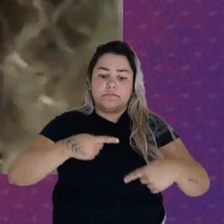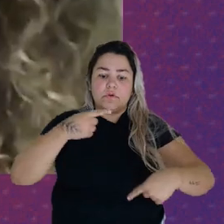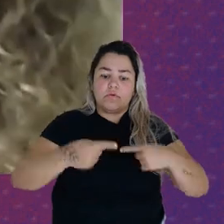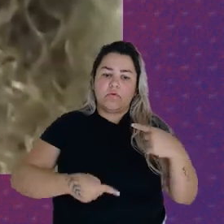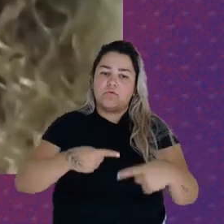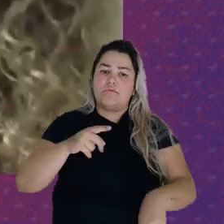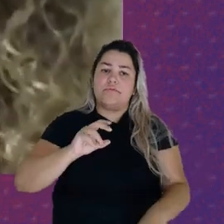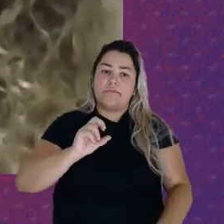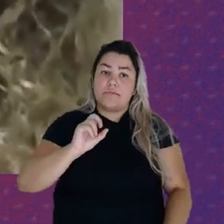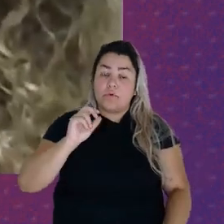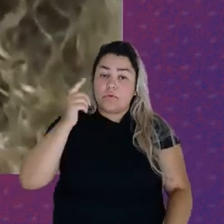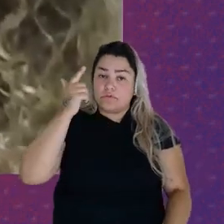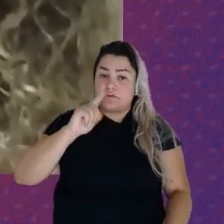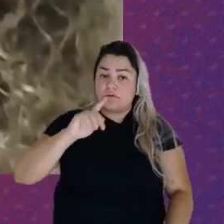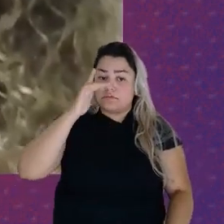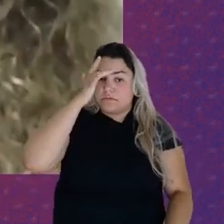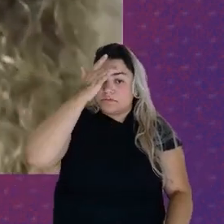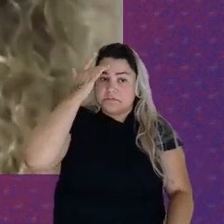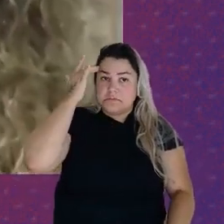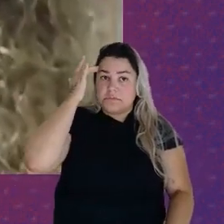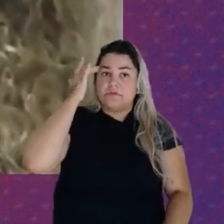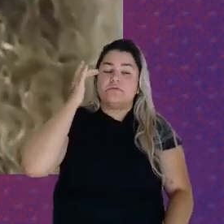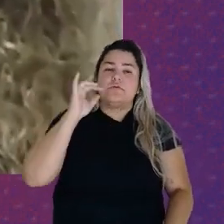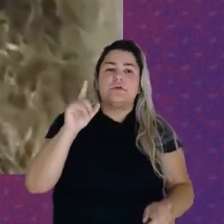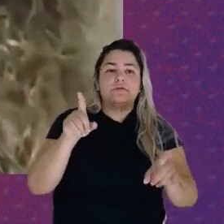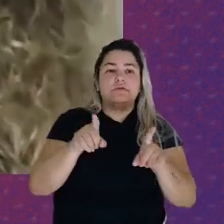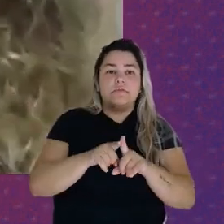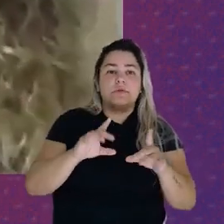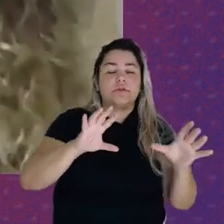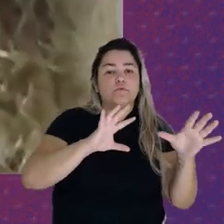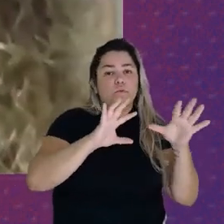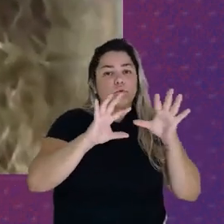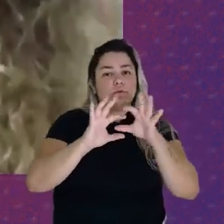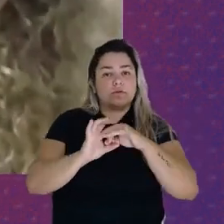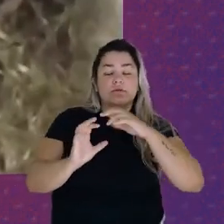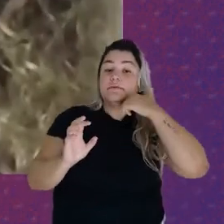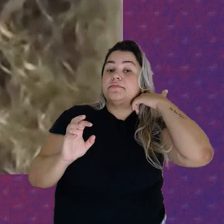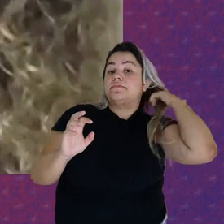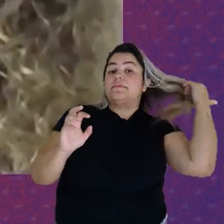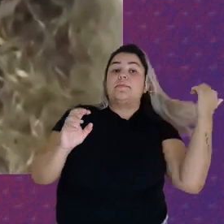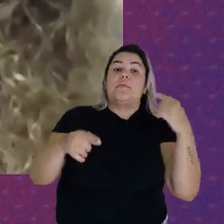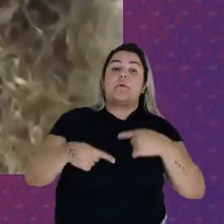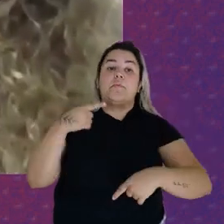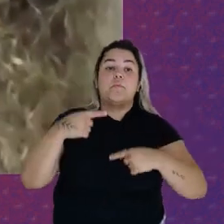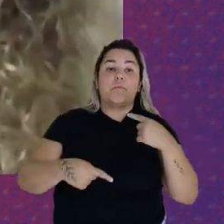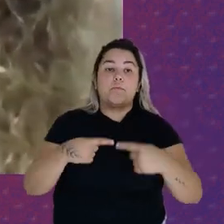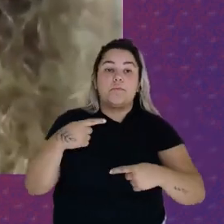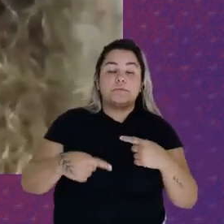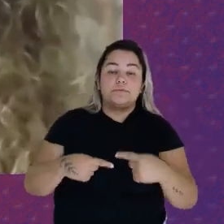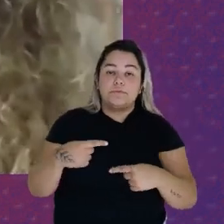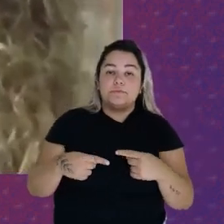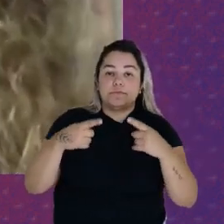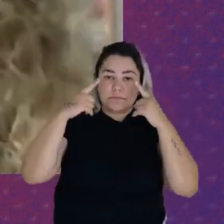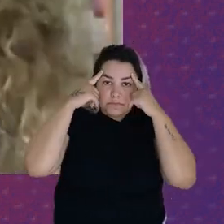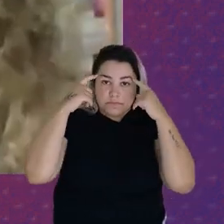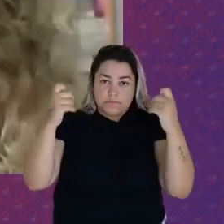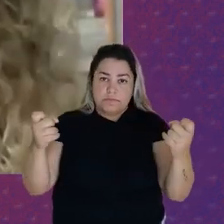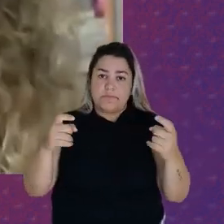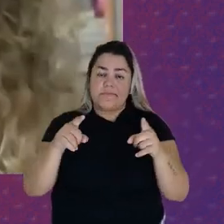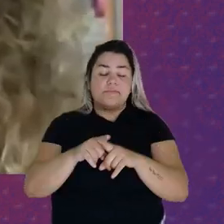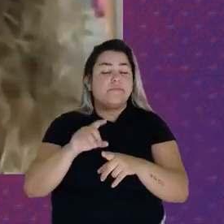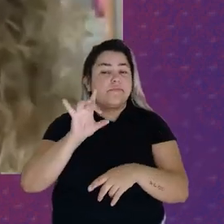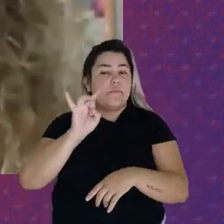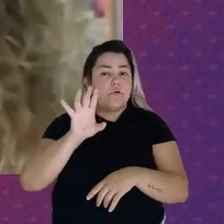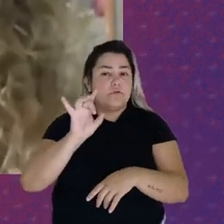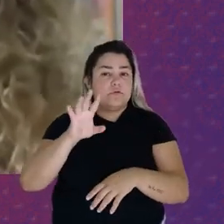outras pessoas nesses contextos. E a gente sabe que a violência política, às mulheres, ela não acontece só no